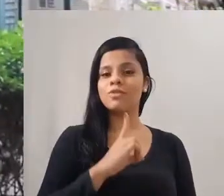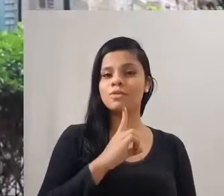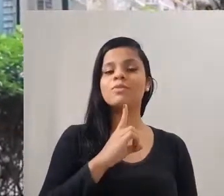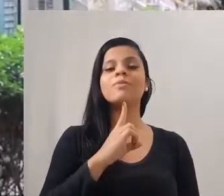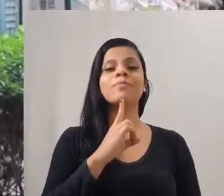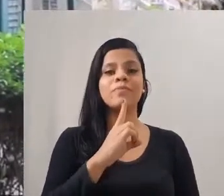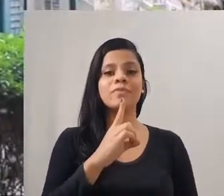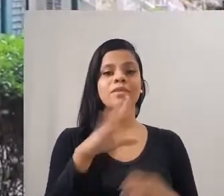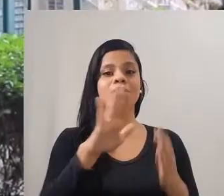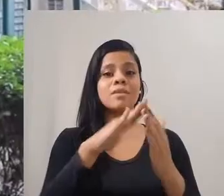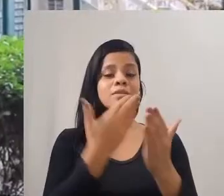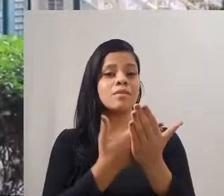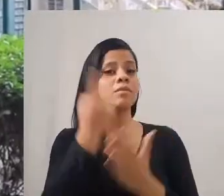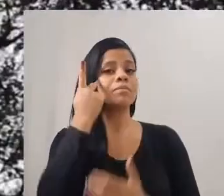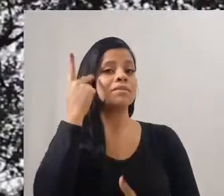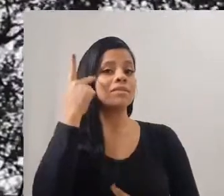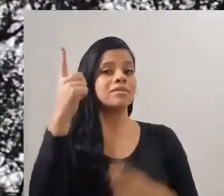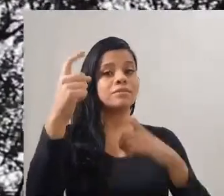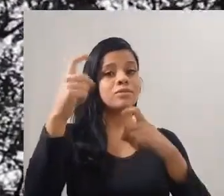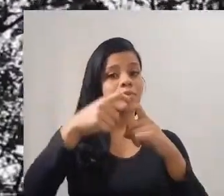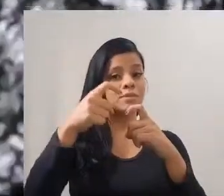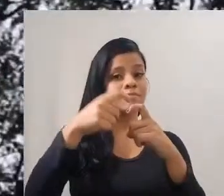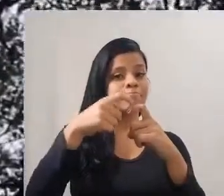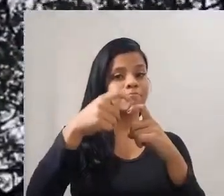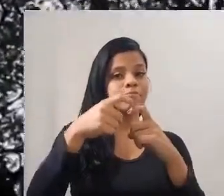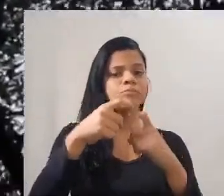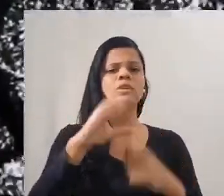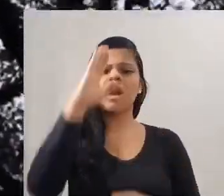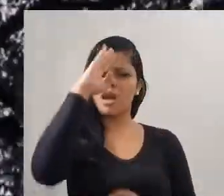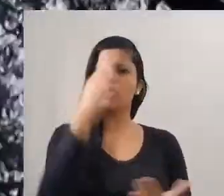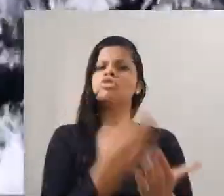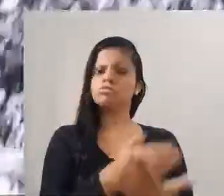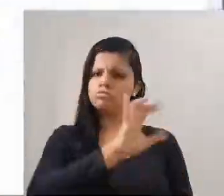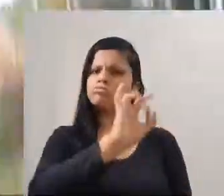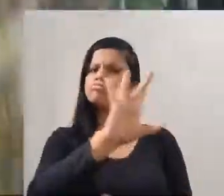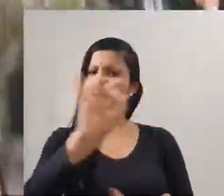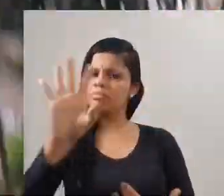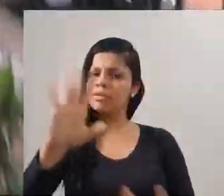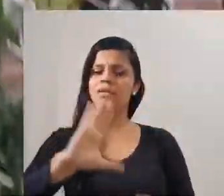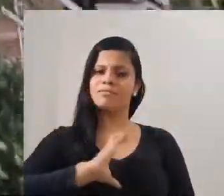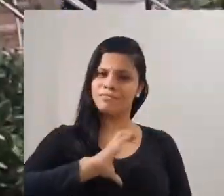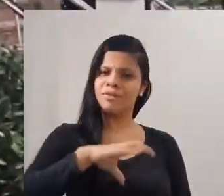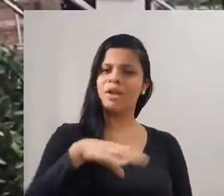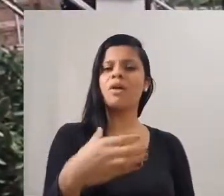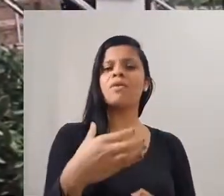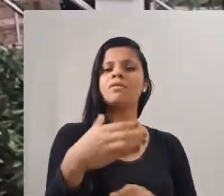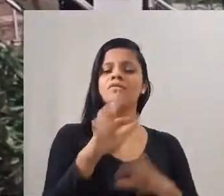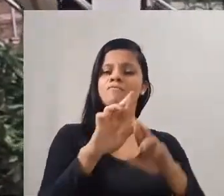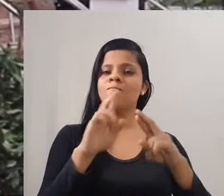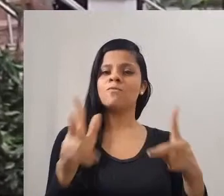Paulista de Medicina, acreditando na vontade e capacidade dos alunos em fazer a diferença no enfrentamento à